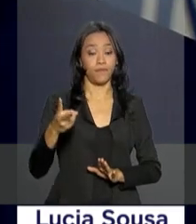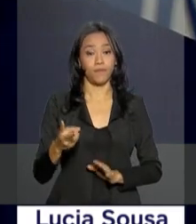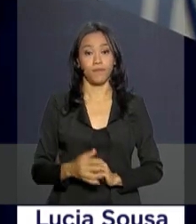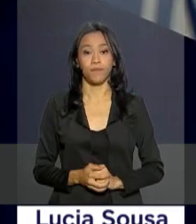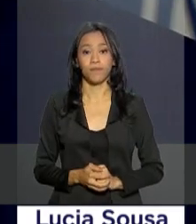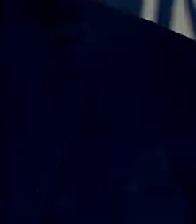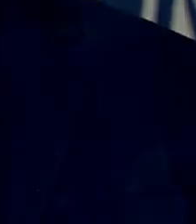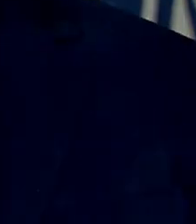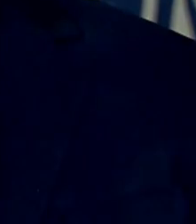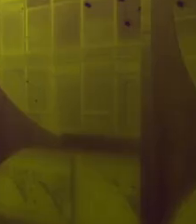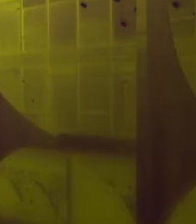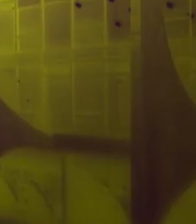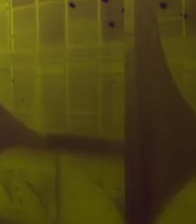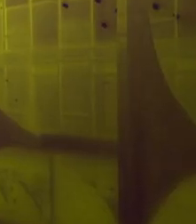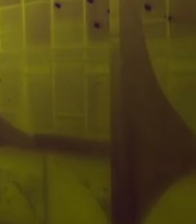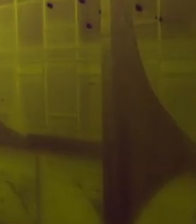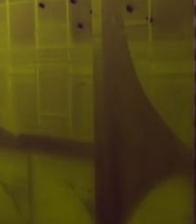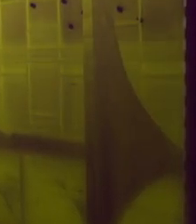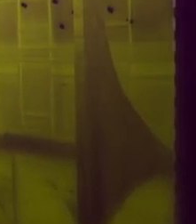seguimento